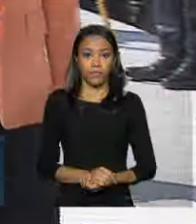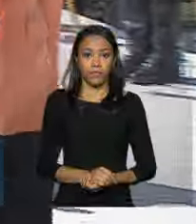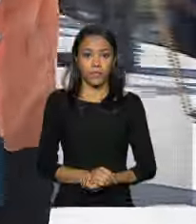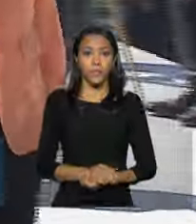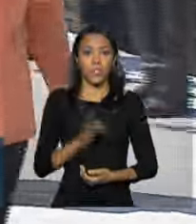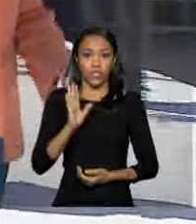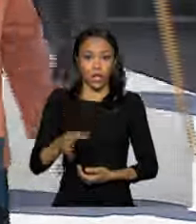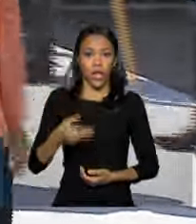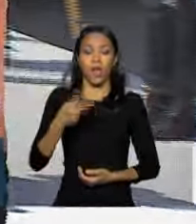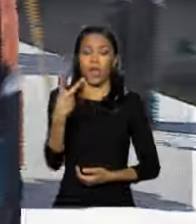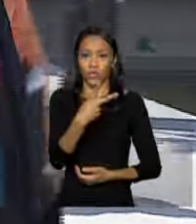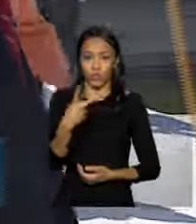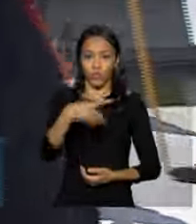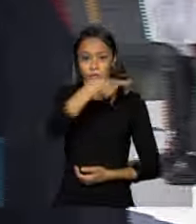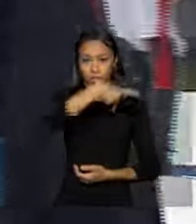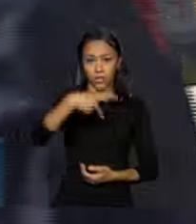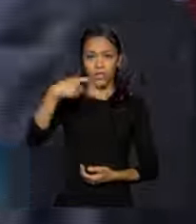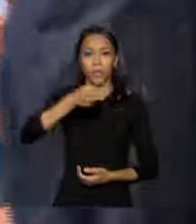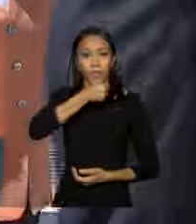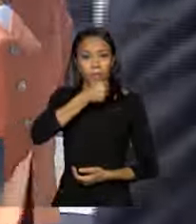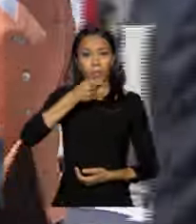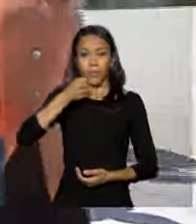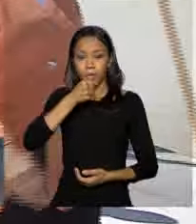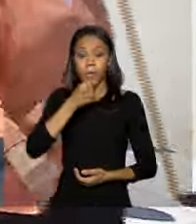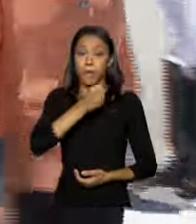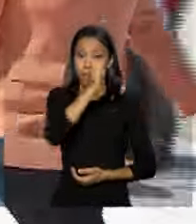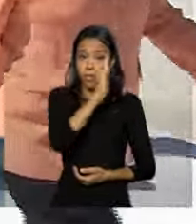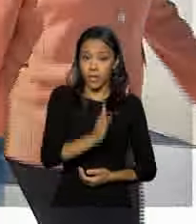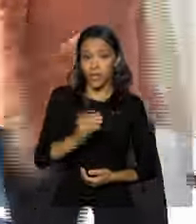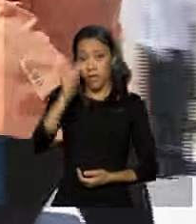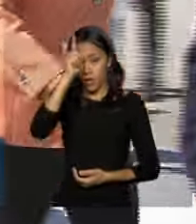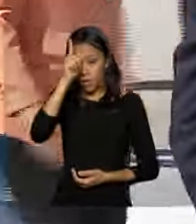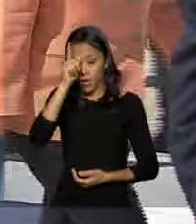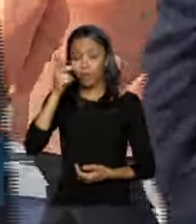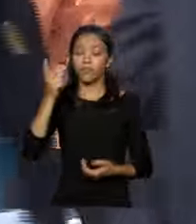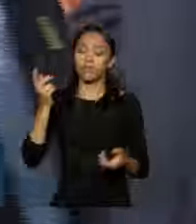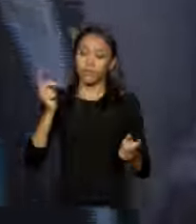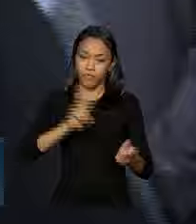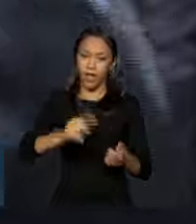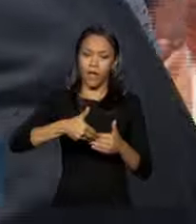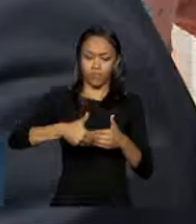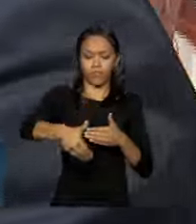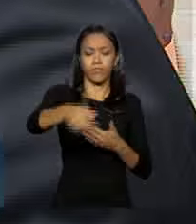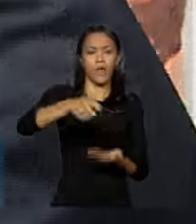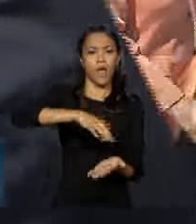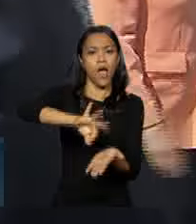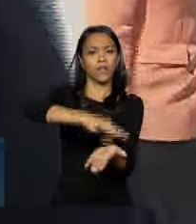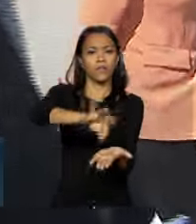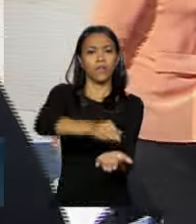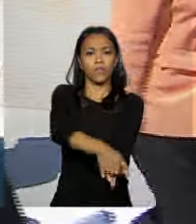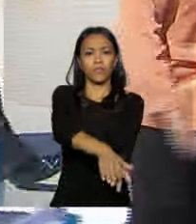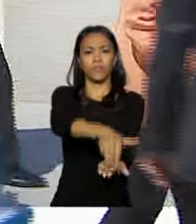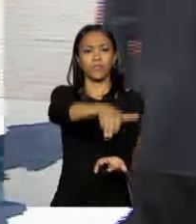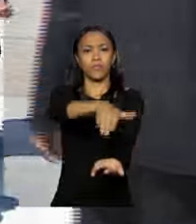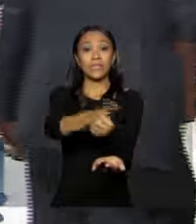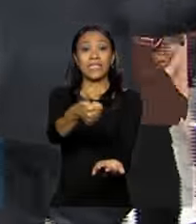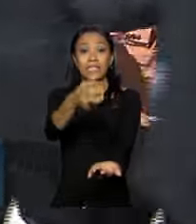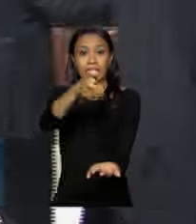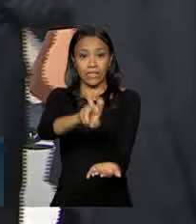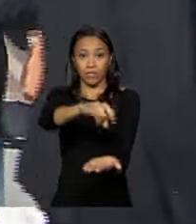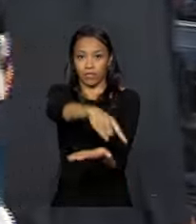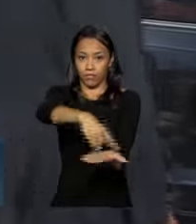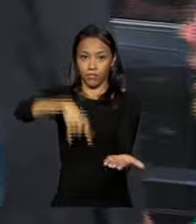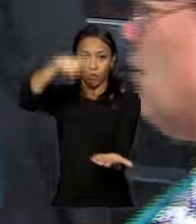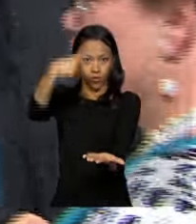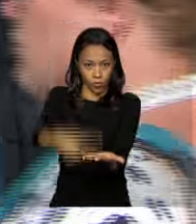Segundo declarações das duas governantas, Brasil e Alemanha devem assinar em torno de 15 acordos durante